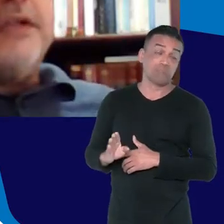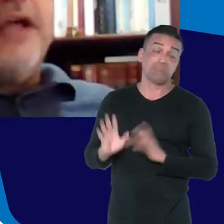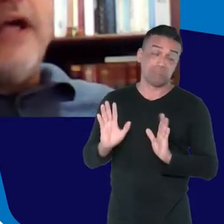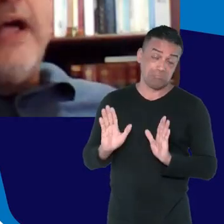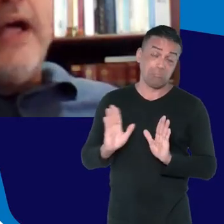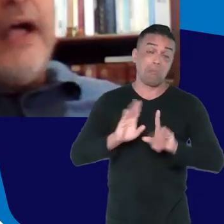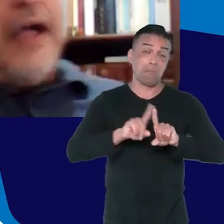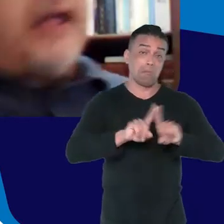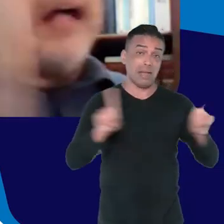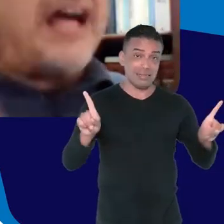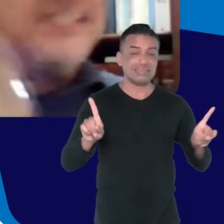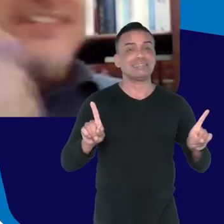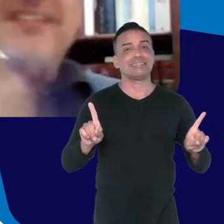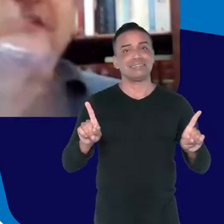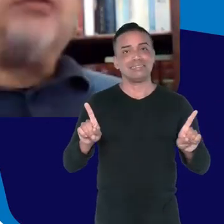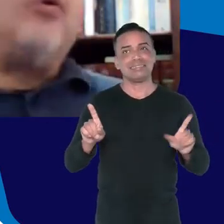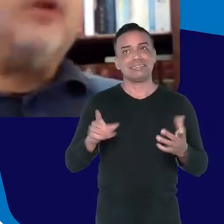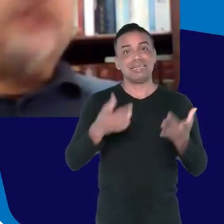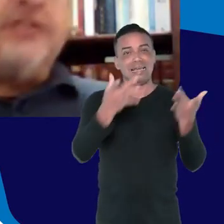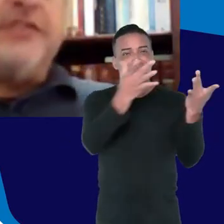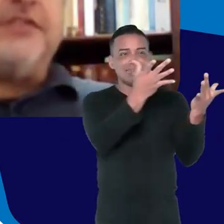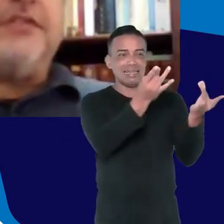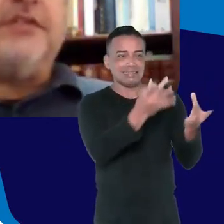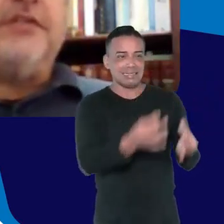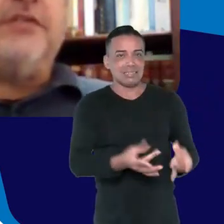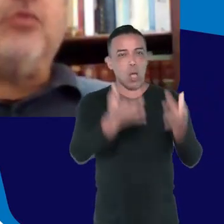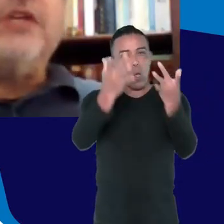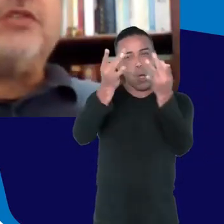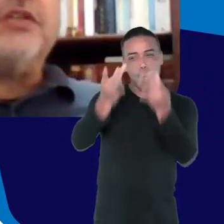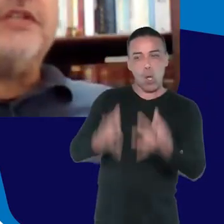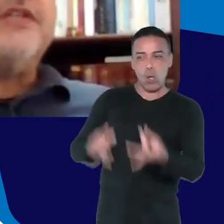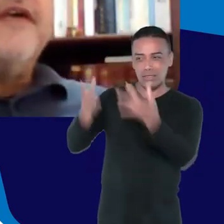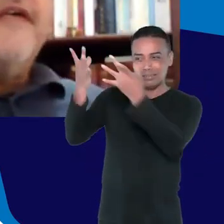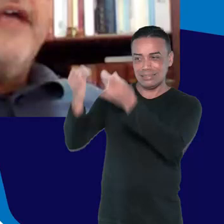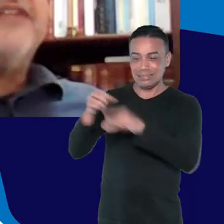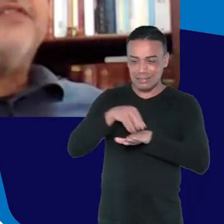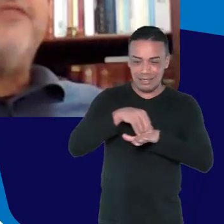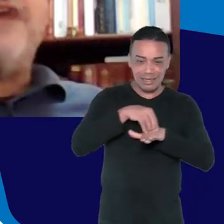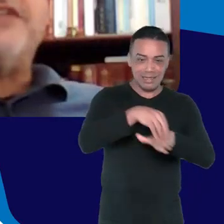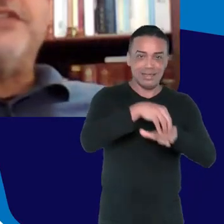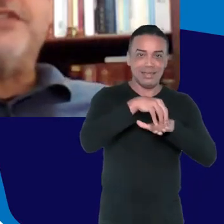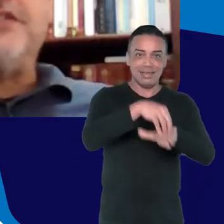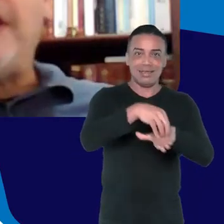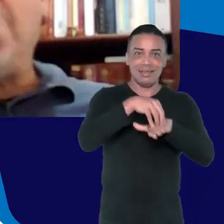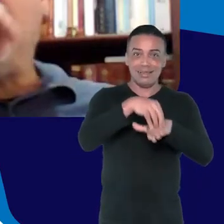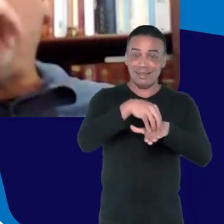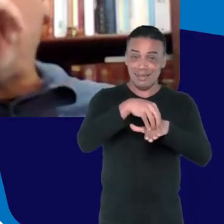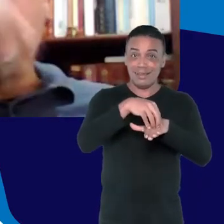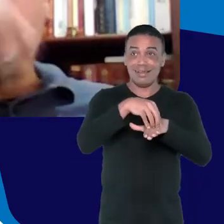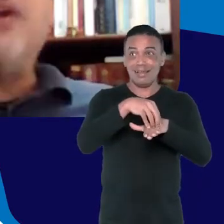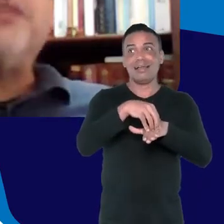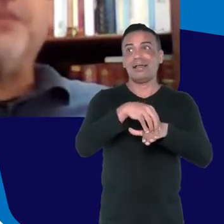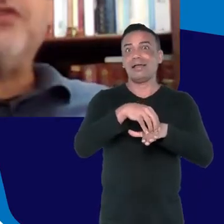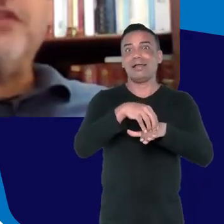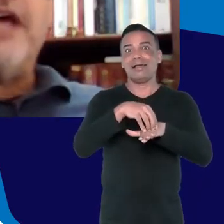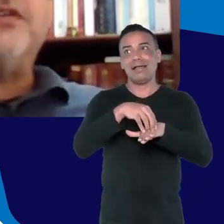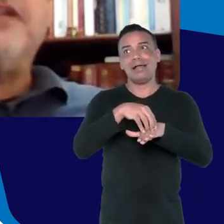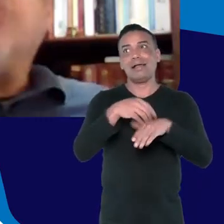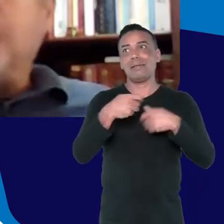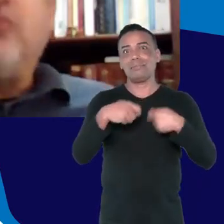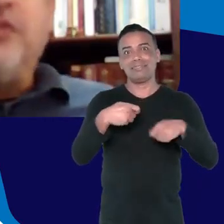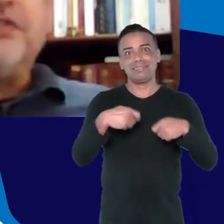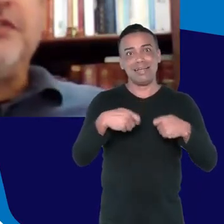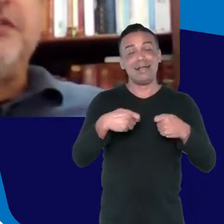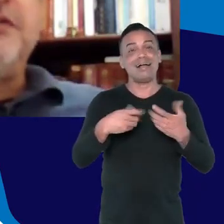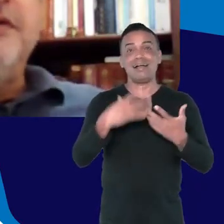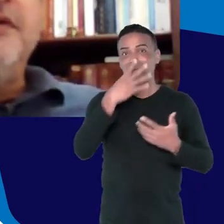mas as descrições turísticas, elas se fazem necessárias porque os dois personagens, eles